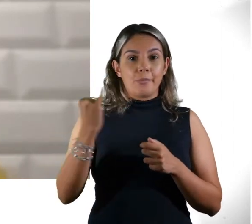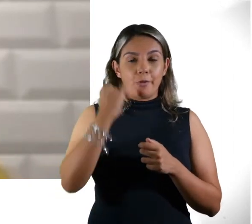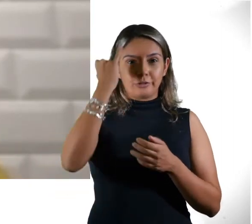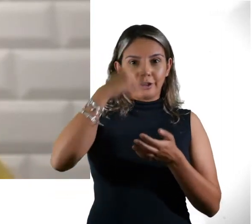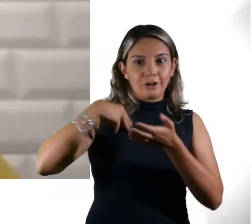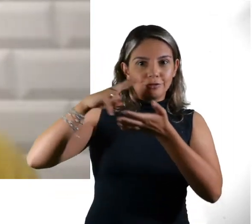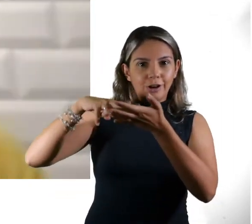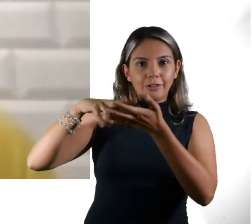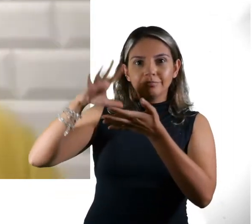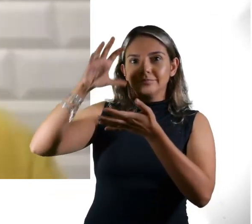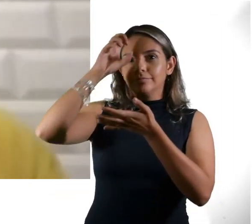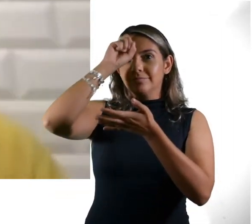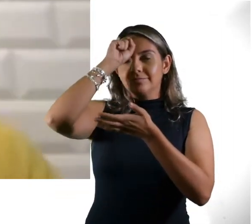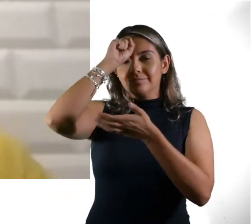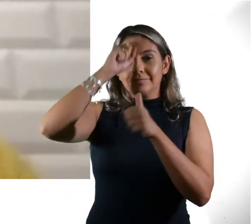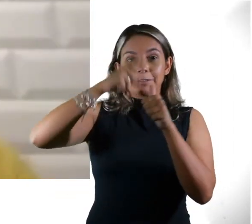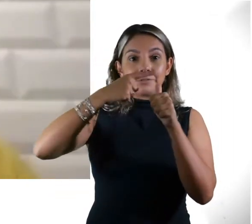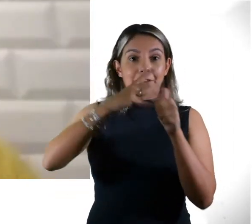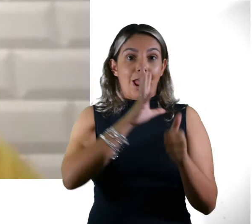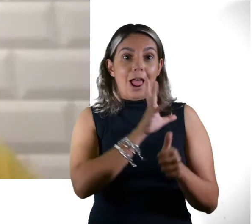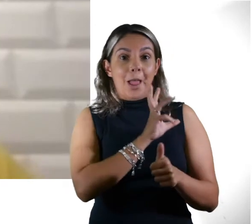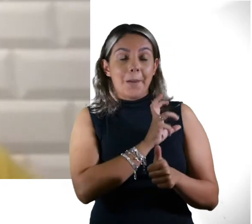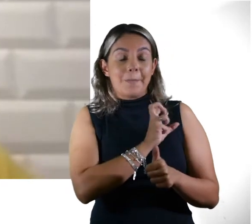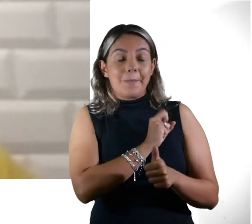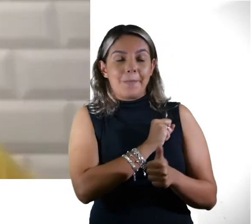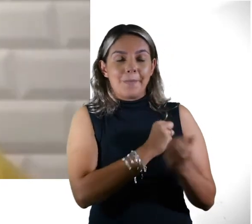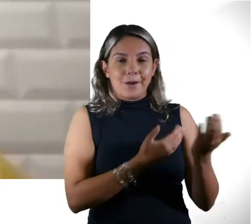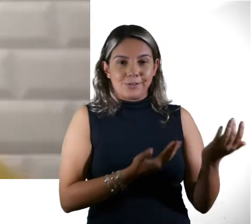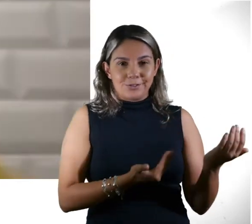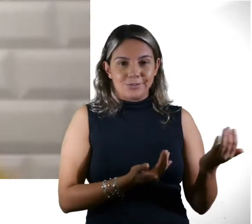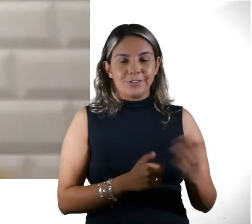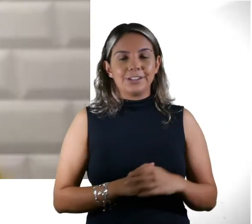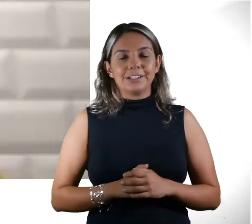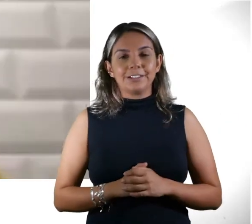escritor, foi uma das minhas primeiras paixões juvenis.